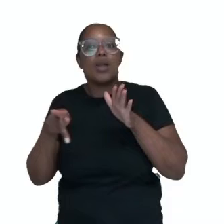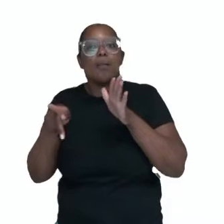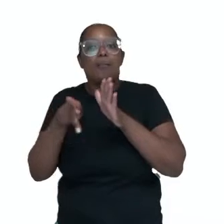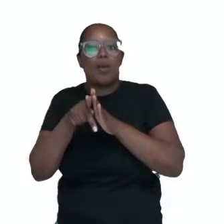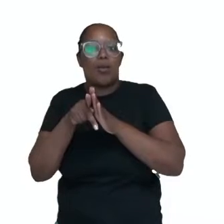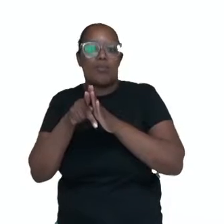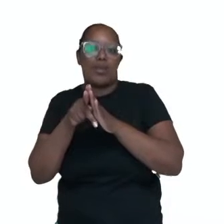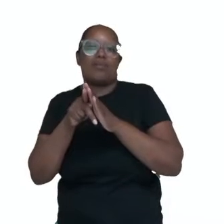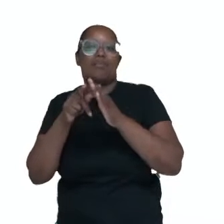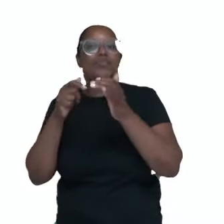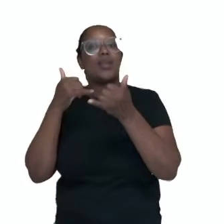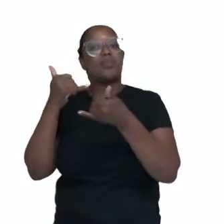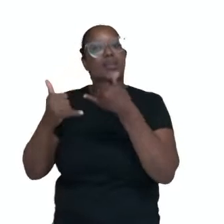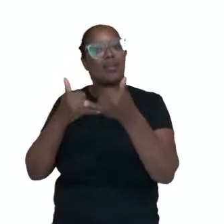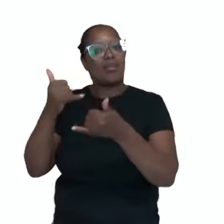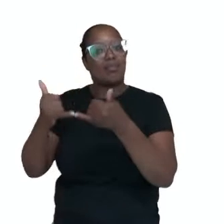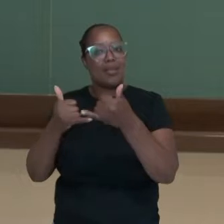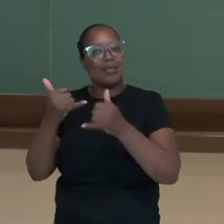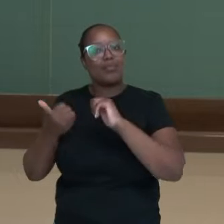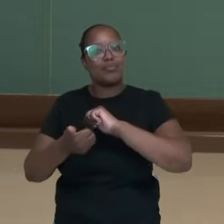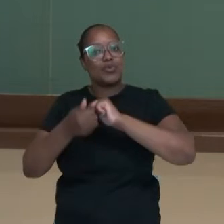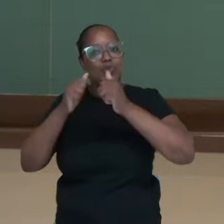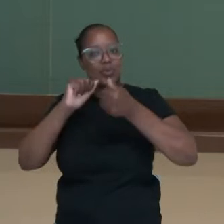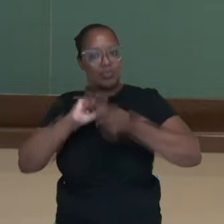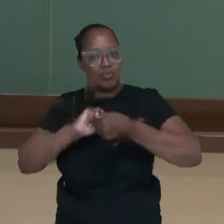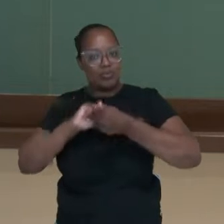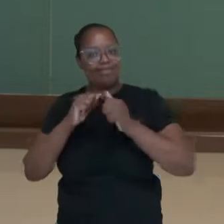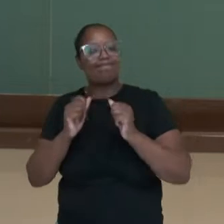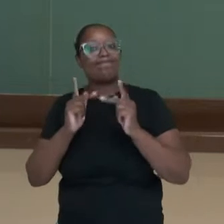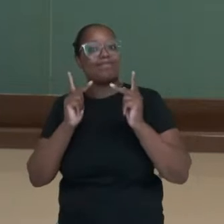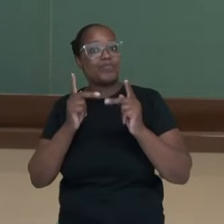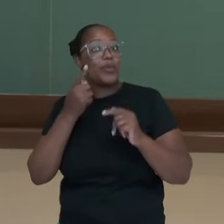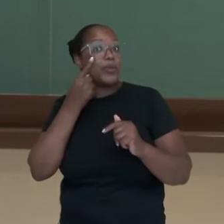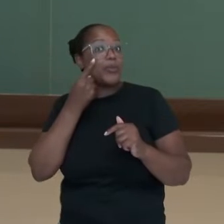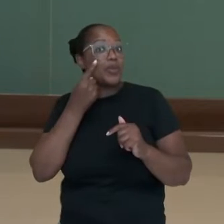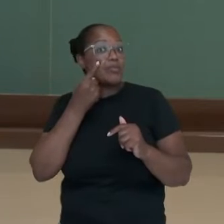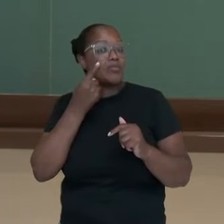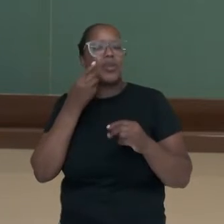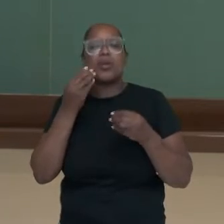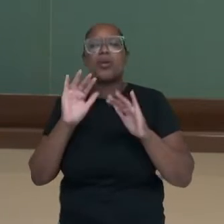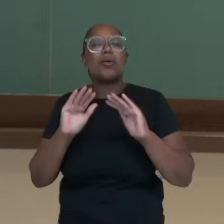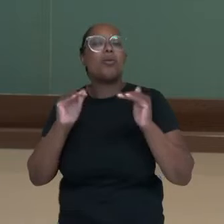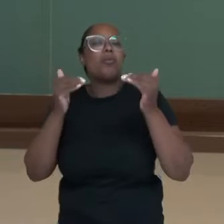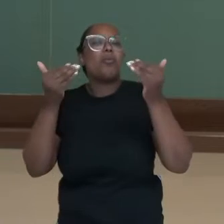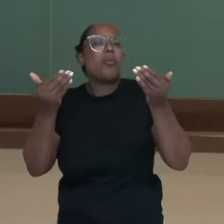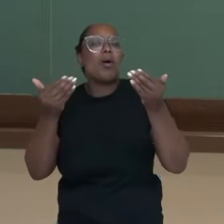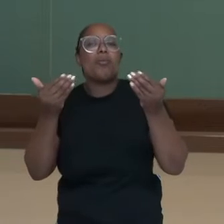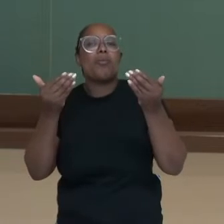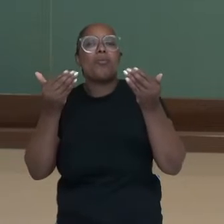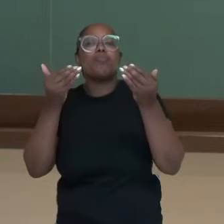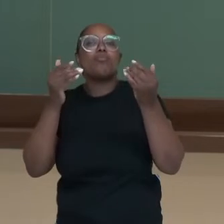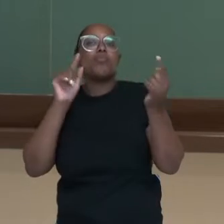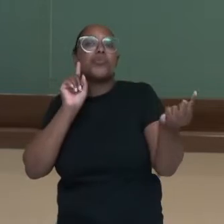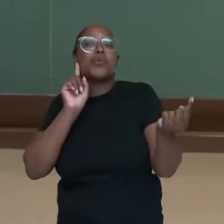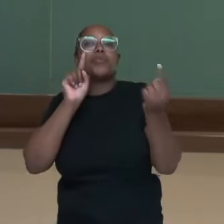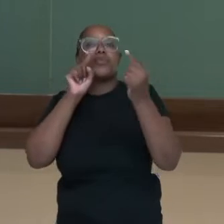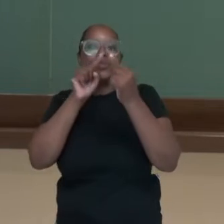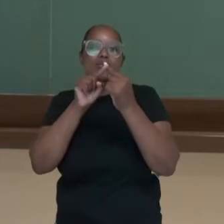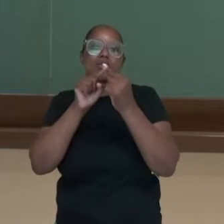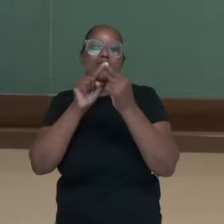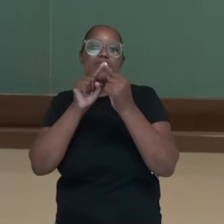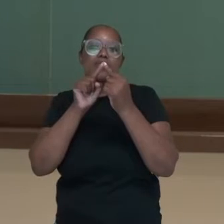principais fundamentos e regras desta modalidade. Qual a definição de tênis de